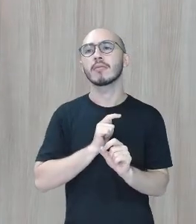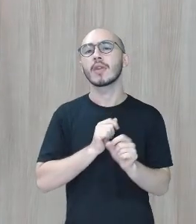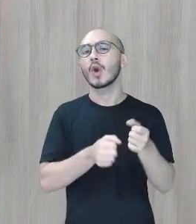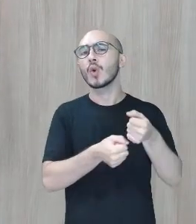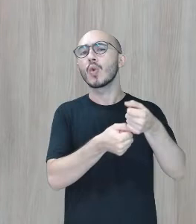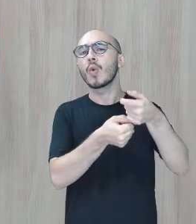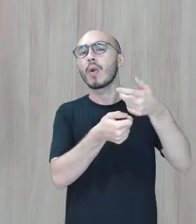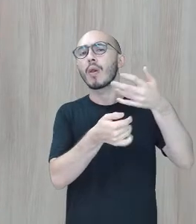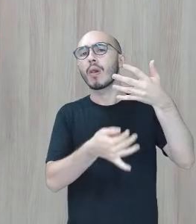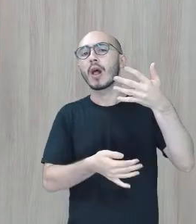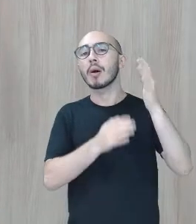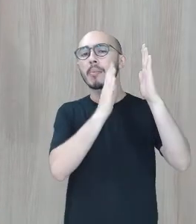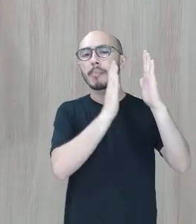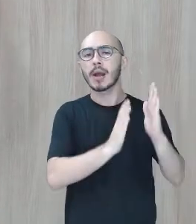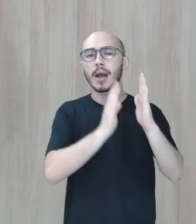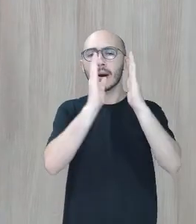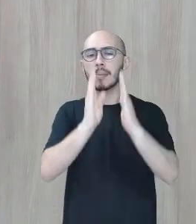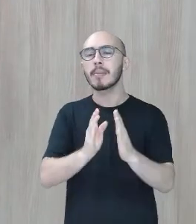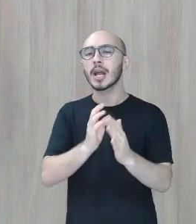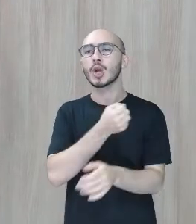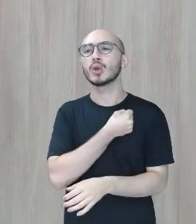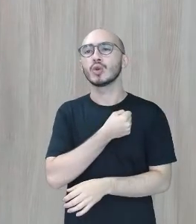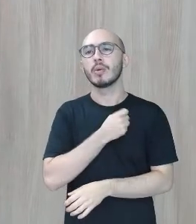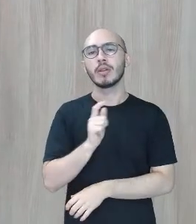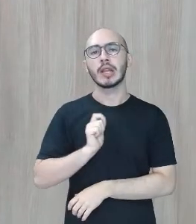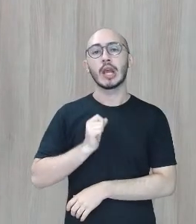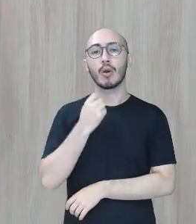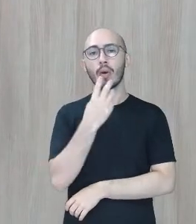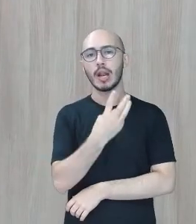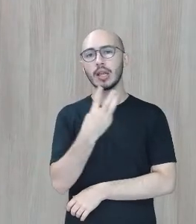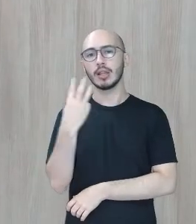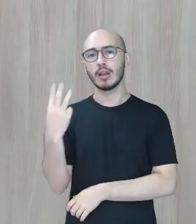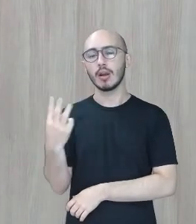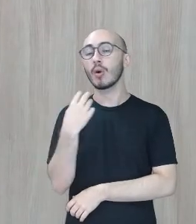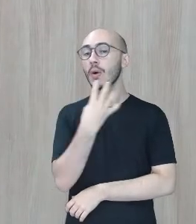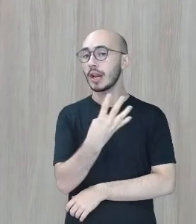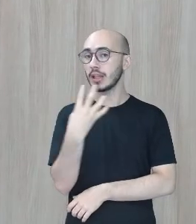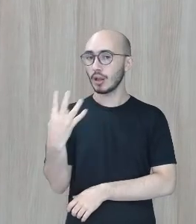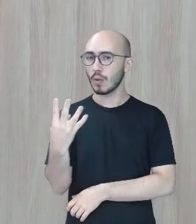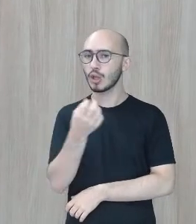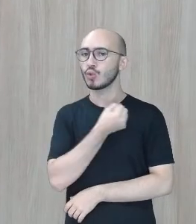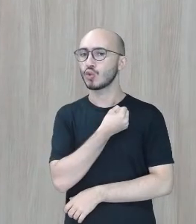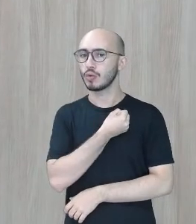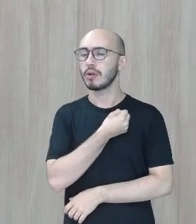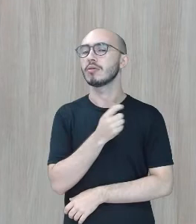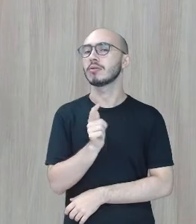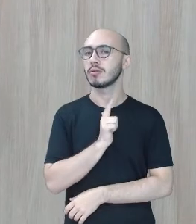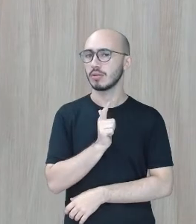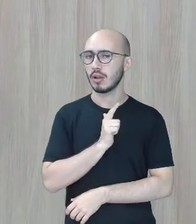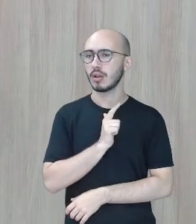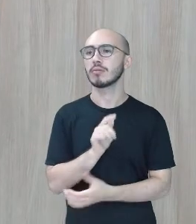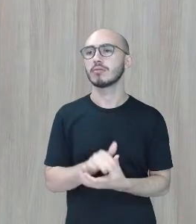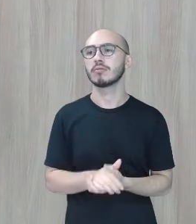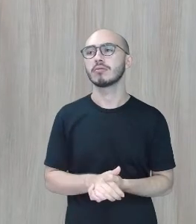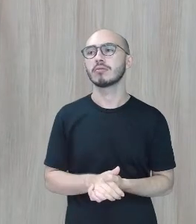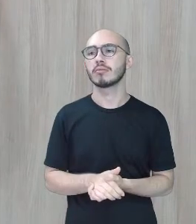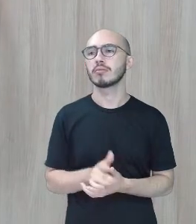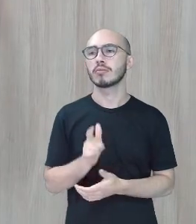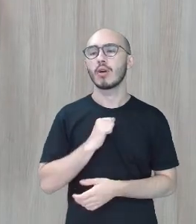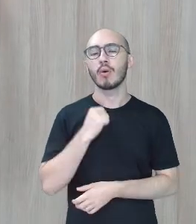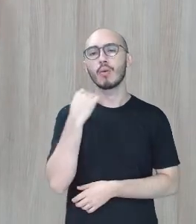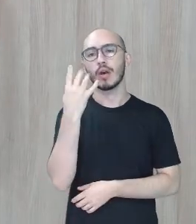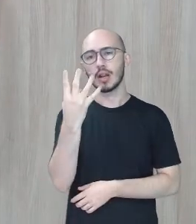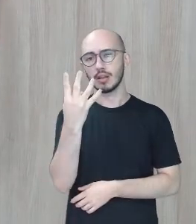aí, ela apresenta 44 números, certo? Então, o que foi que eu falei para você na aula passada? Pega esses